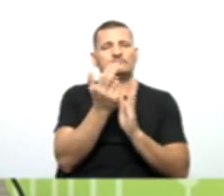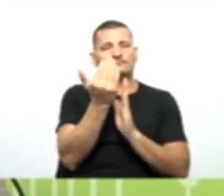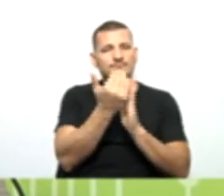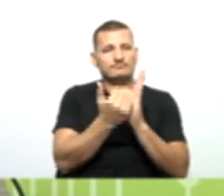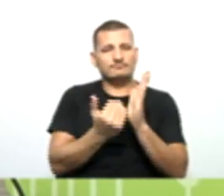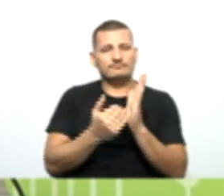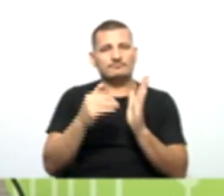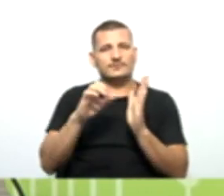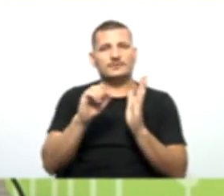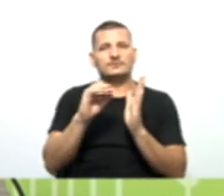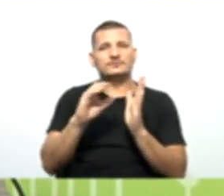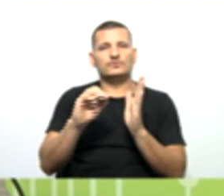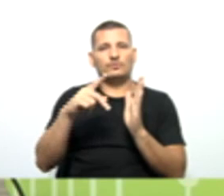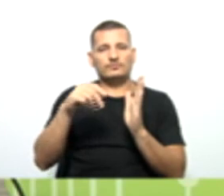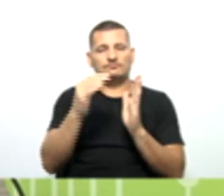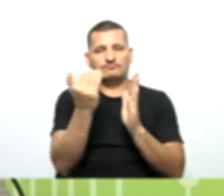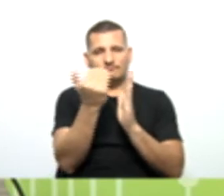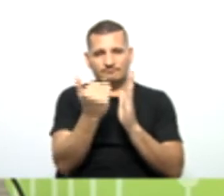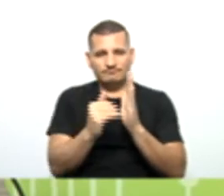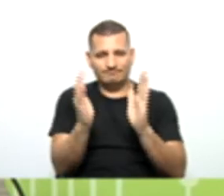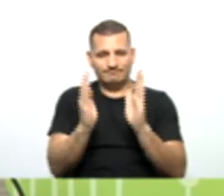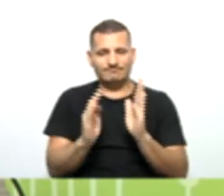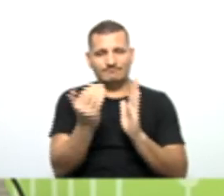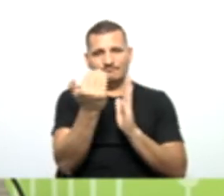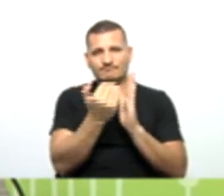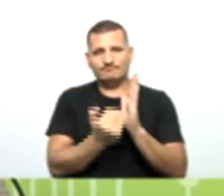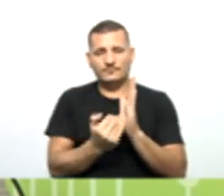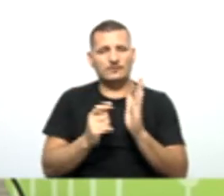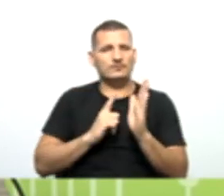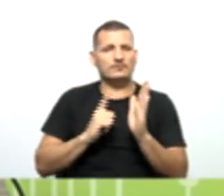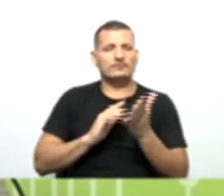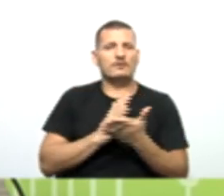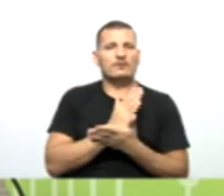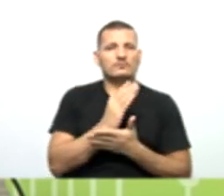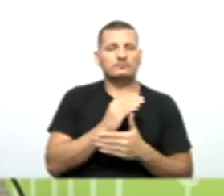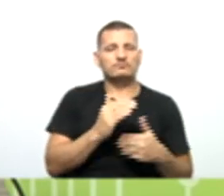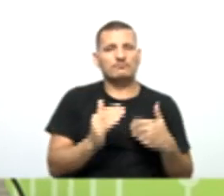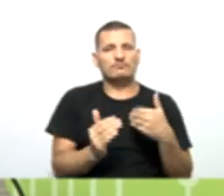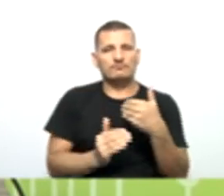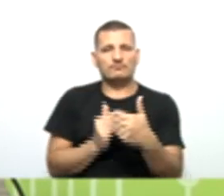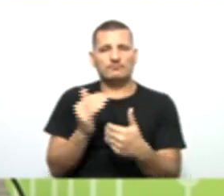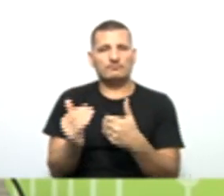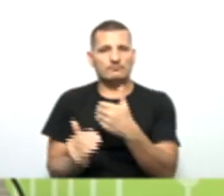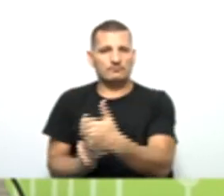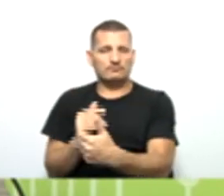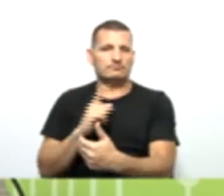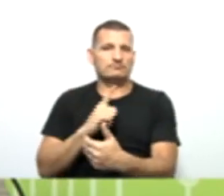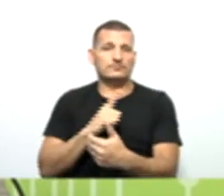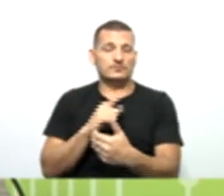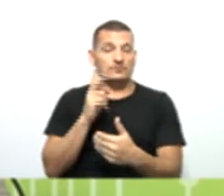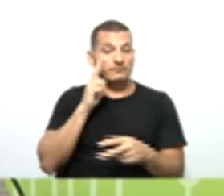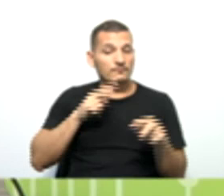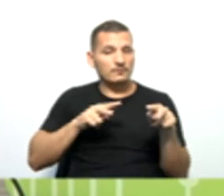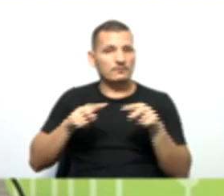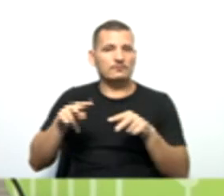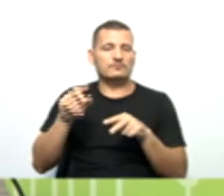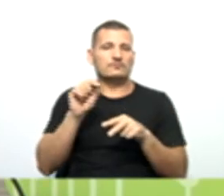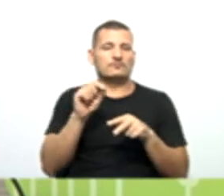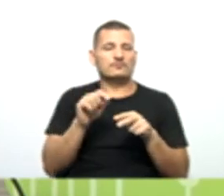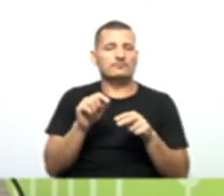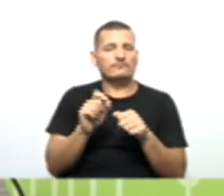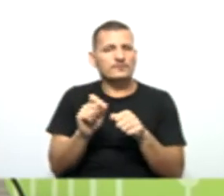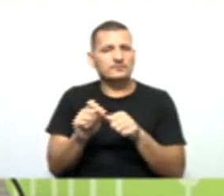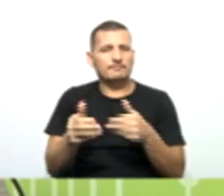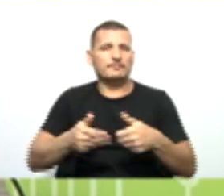gente tem que ter bastante cuidado para isso, existem alguns passos que a gente tem que observar para que a gente possa fazer tudo da